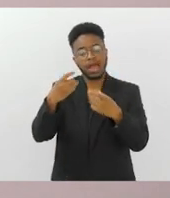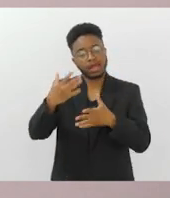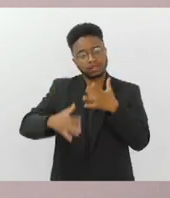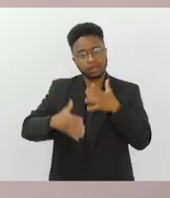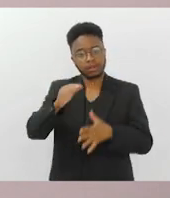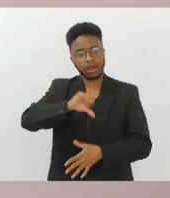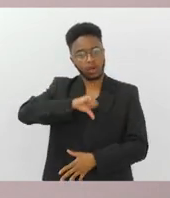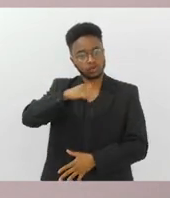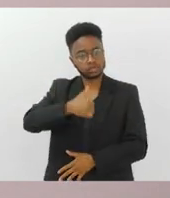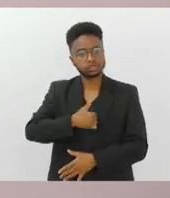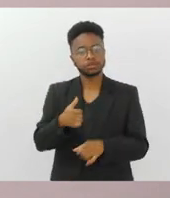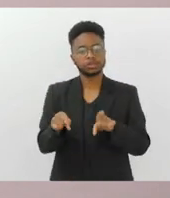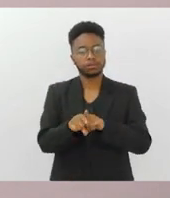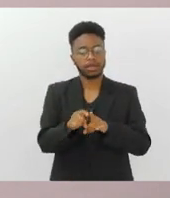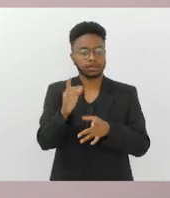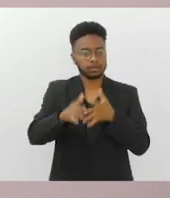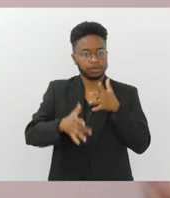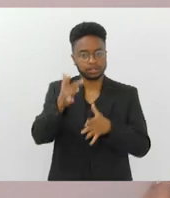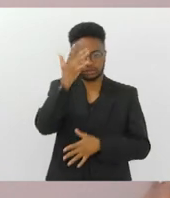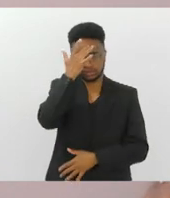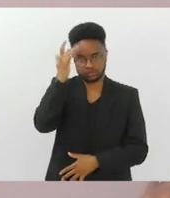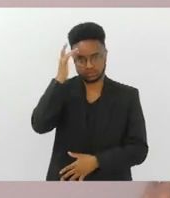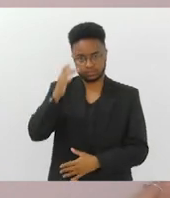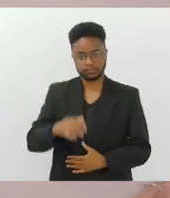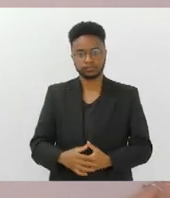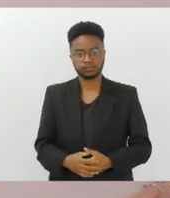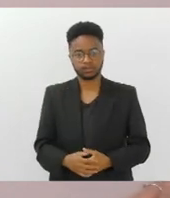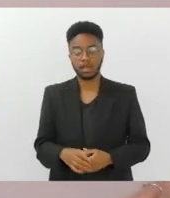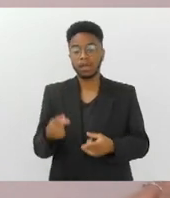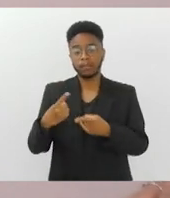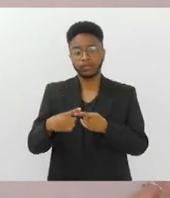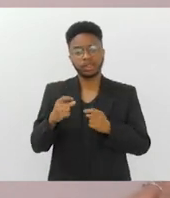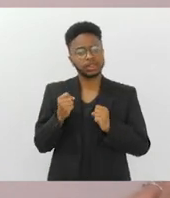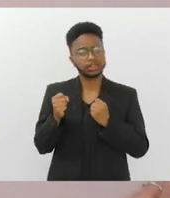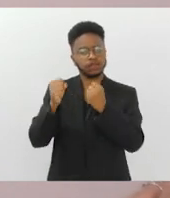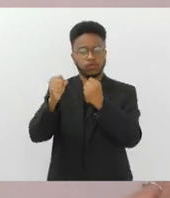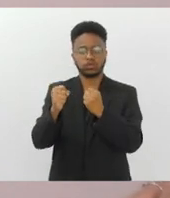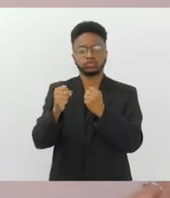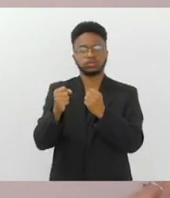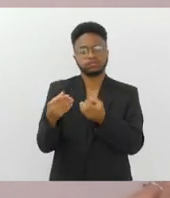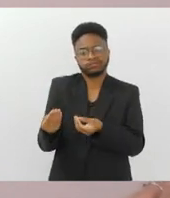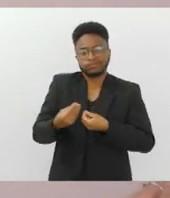autoestima como a saúde mental. Estresse dificulta a amamentação